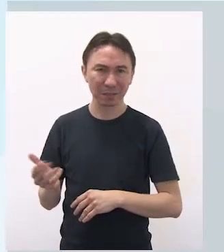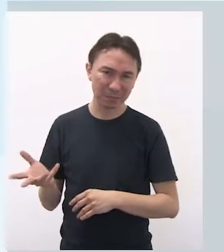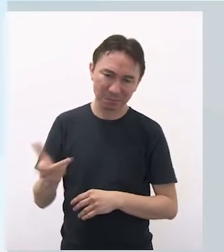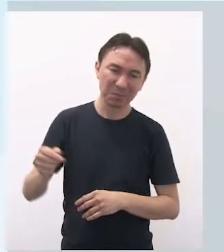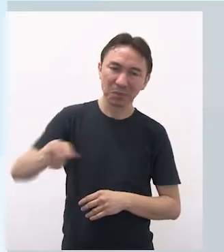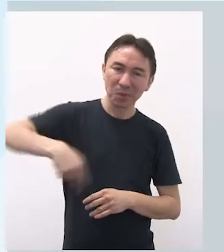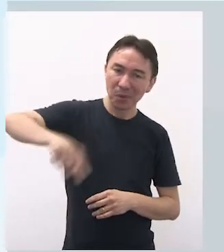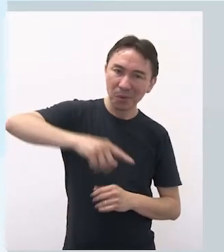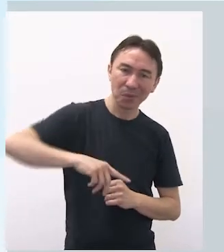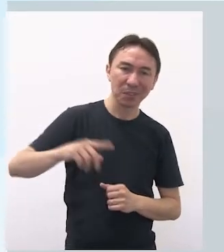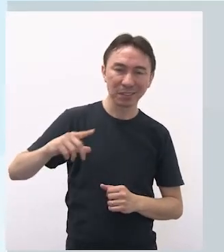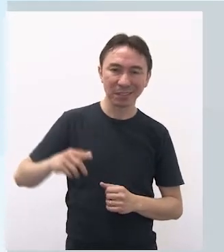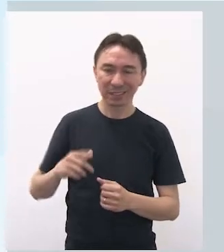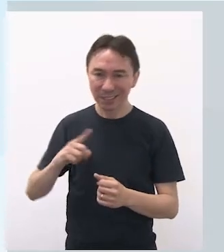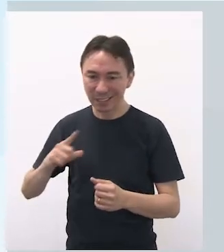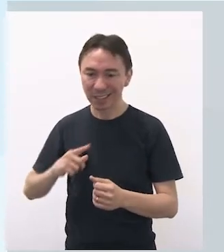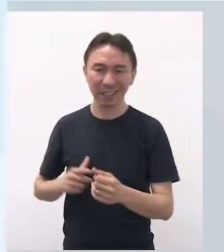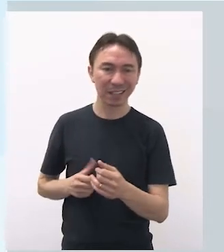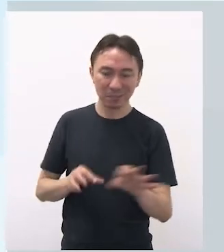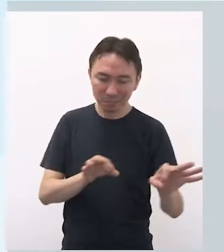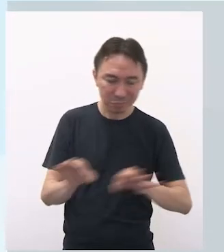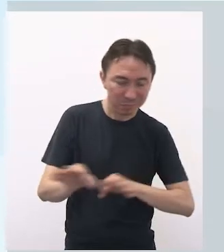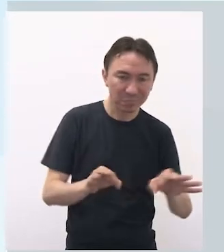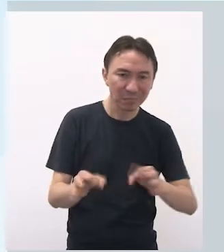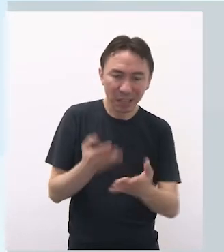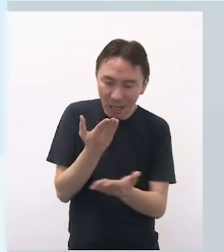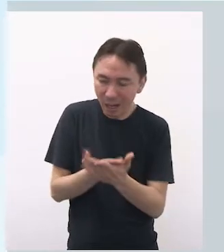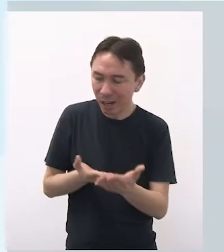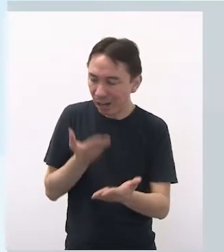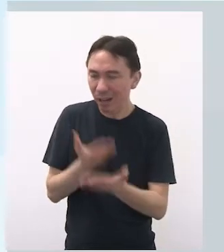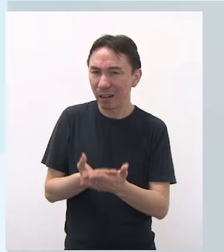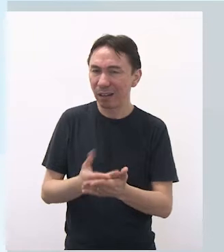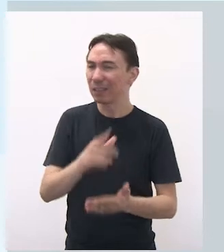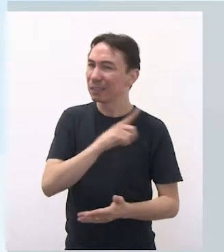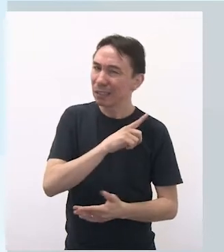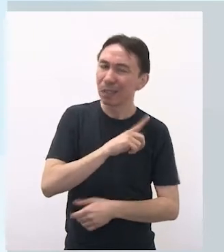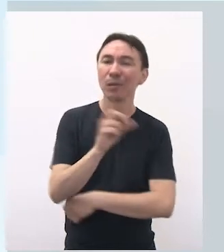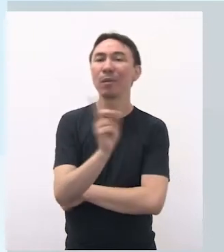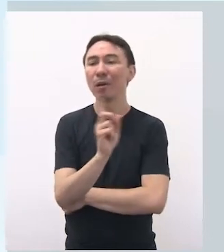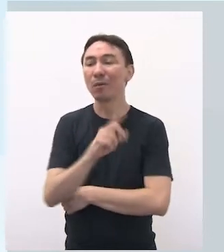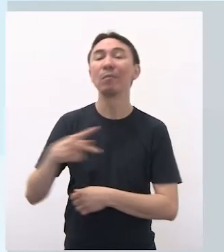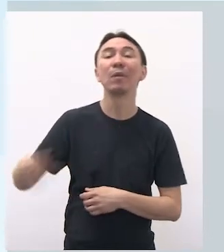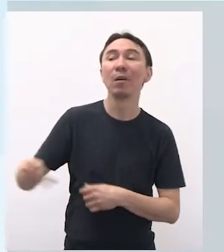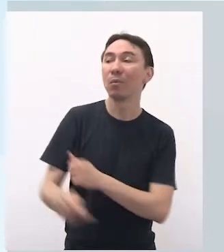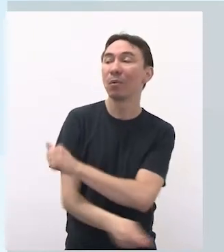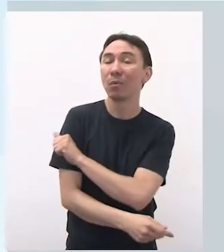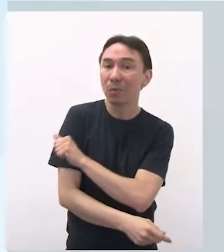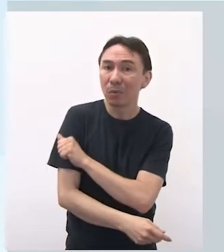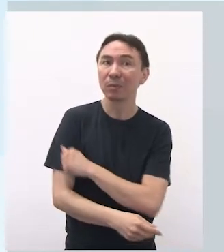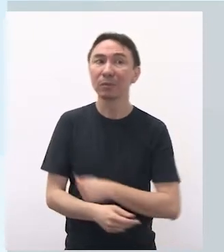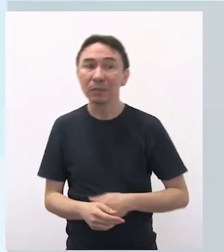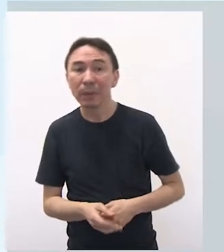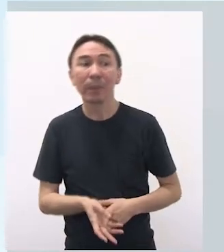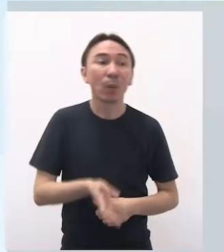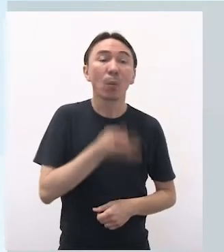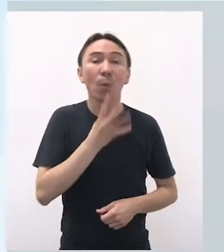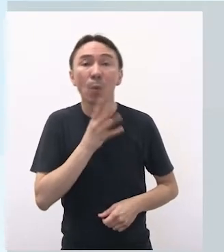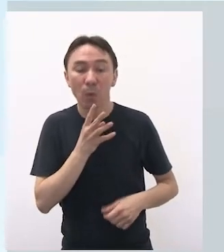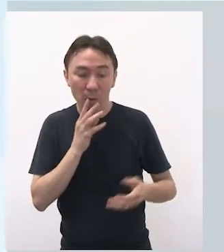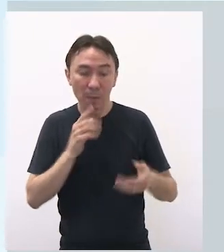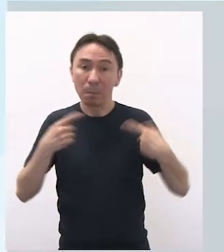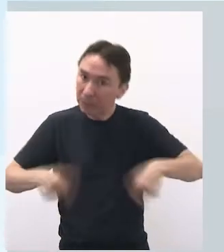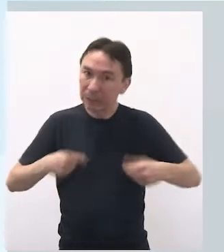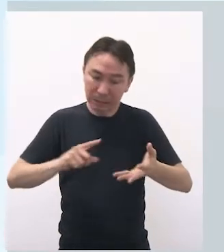aula? Então, o que eles precisam saber? A partir desse diagnóstico, né, no nosso